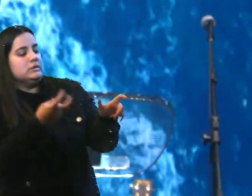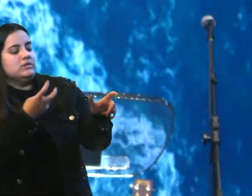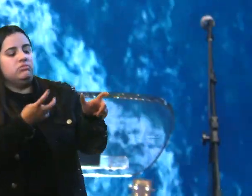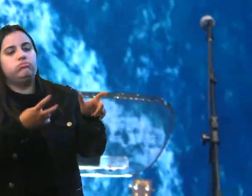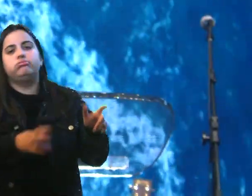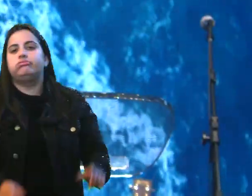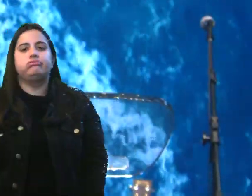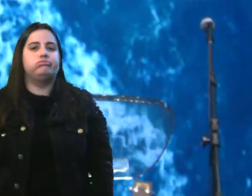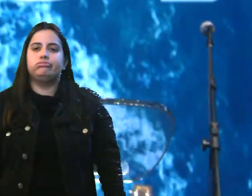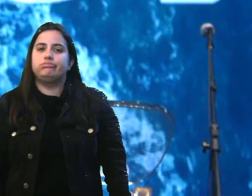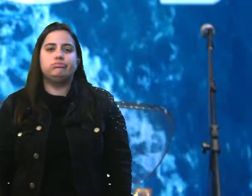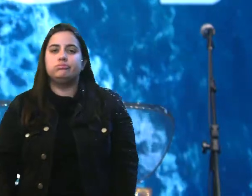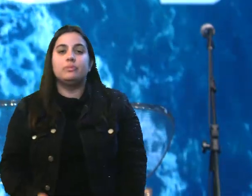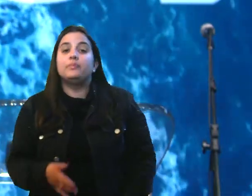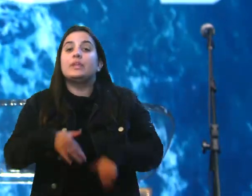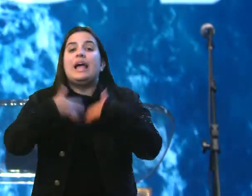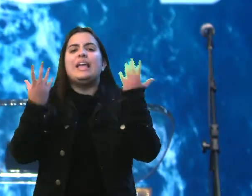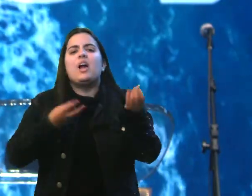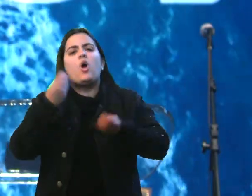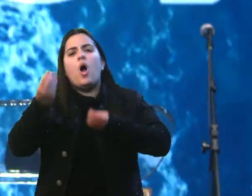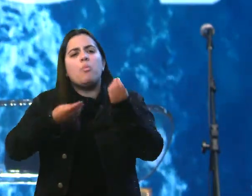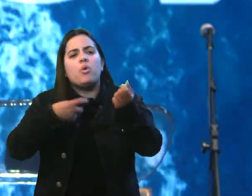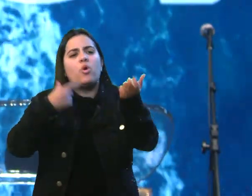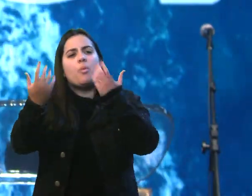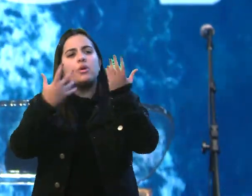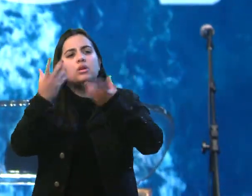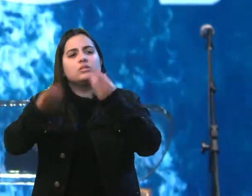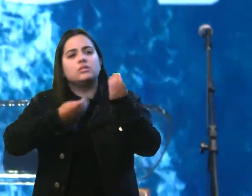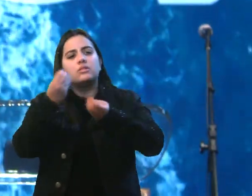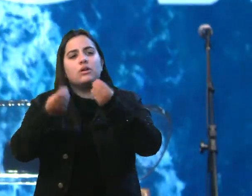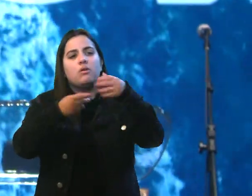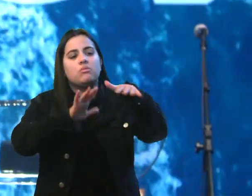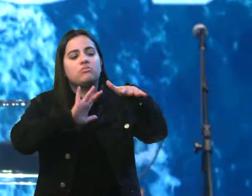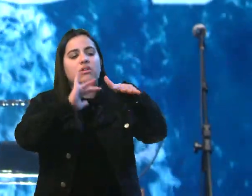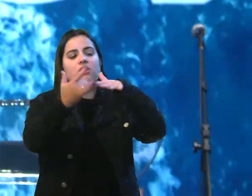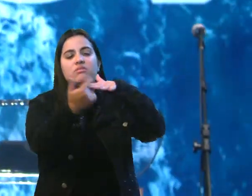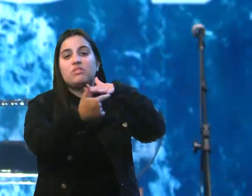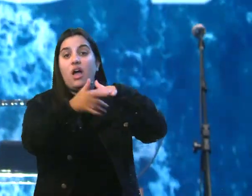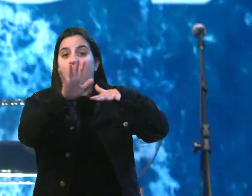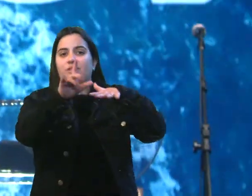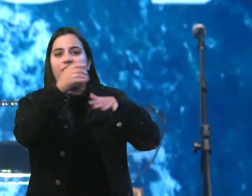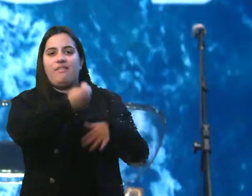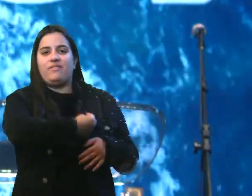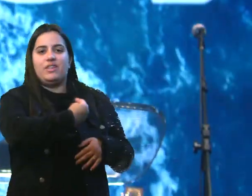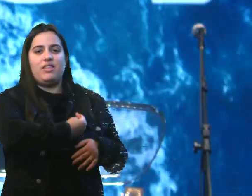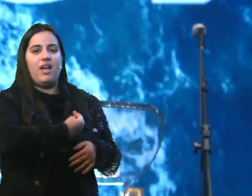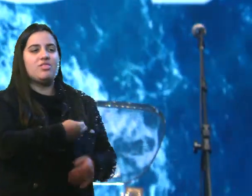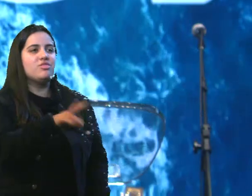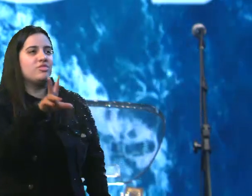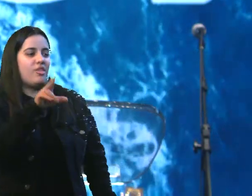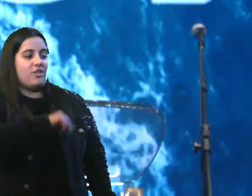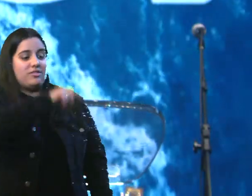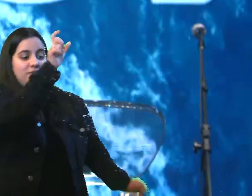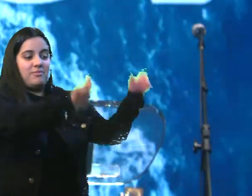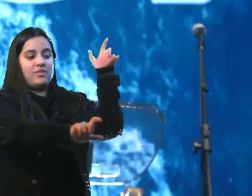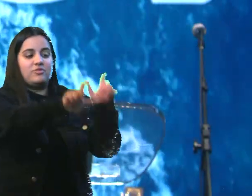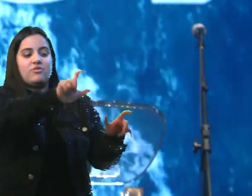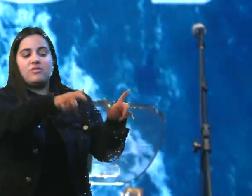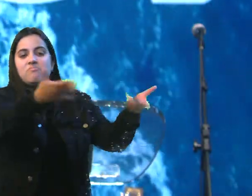são as redes sociais. Onde a vida de todos são perfeitas. Todo mundo está vivendo um sonho, menos